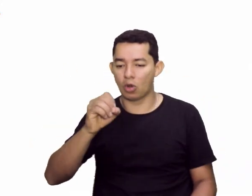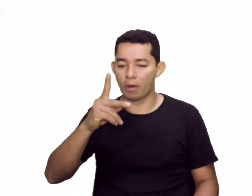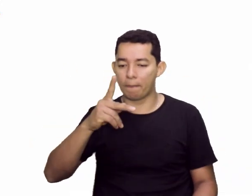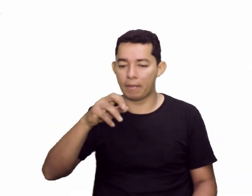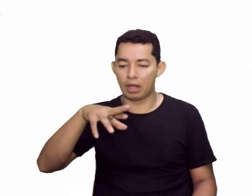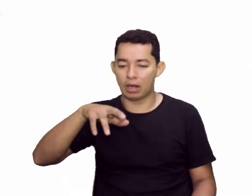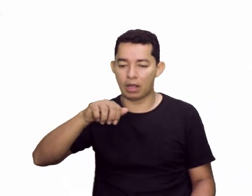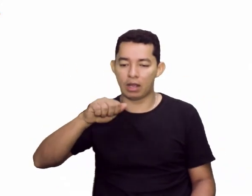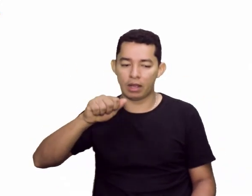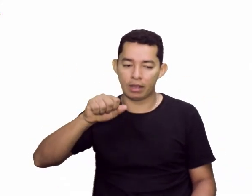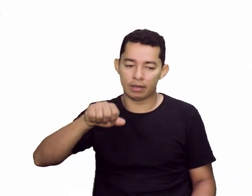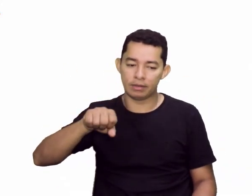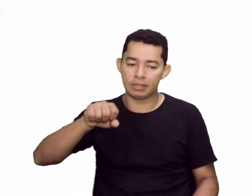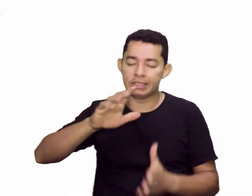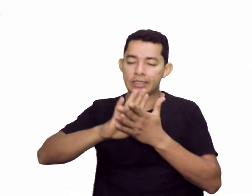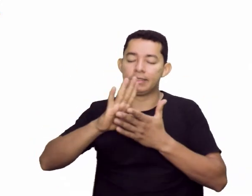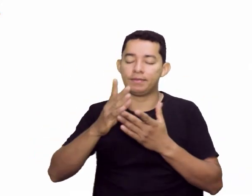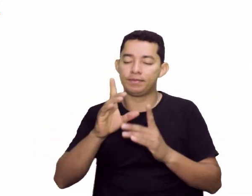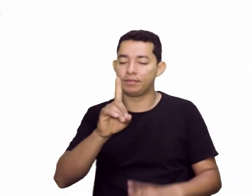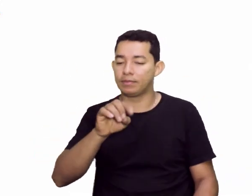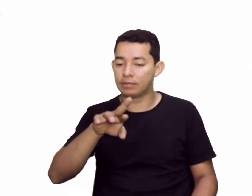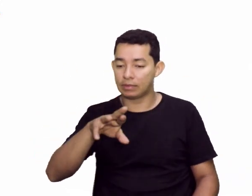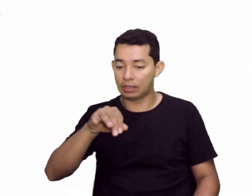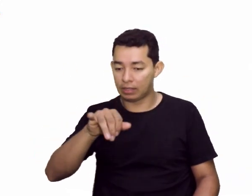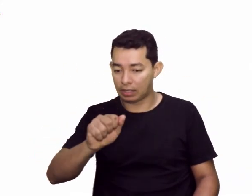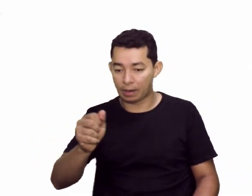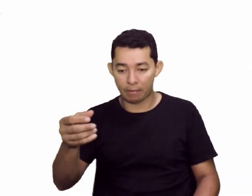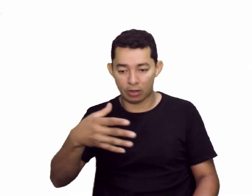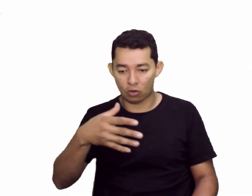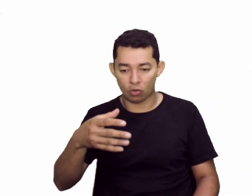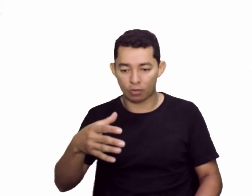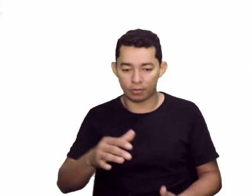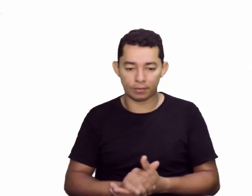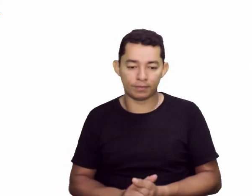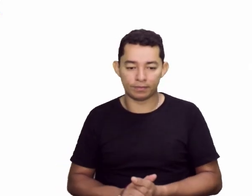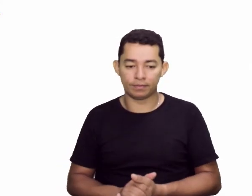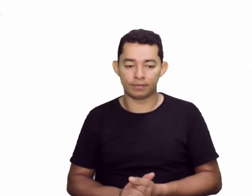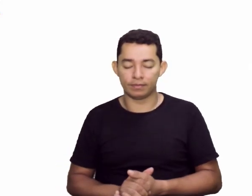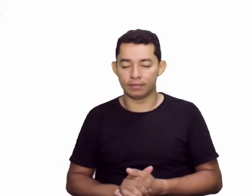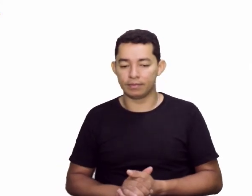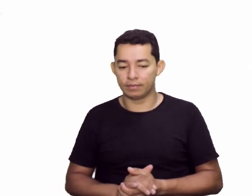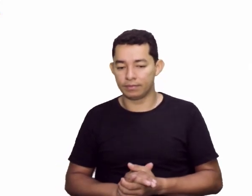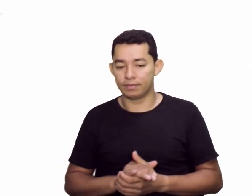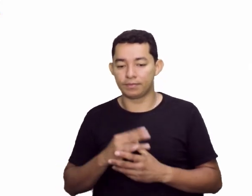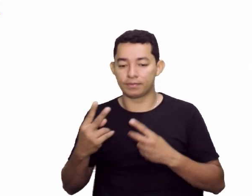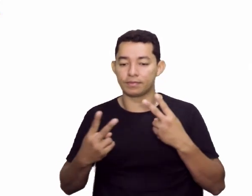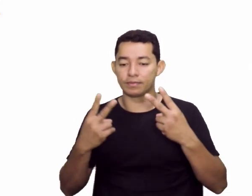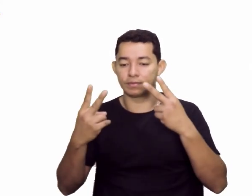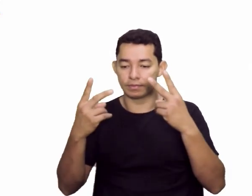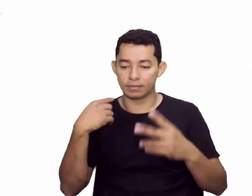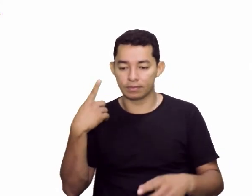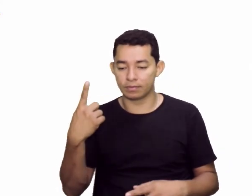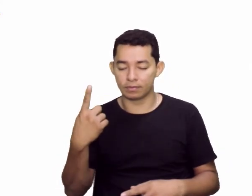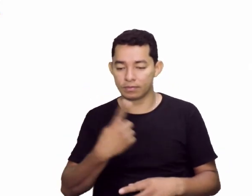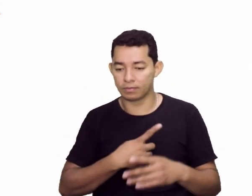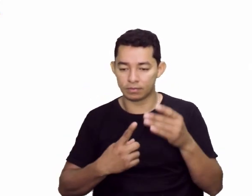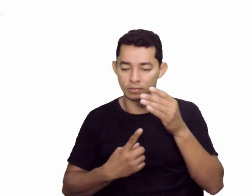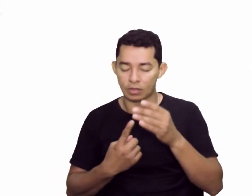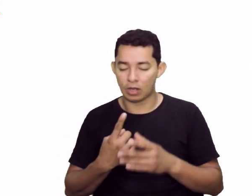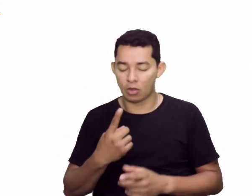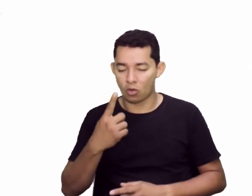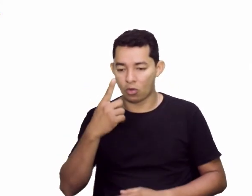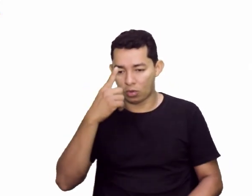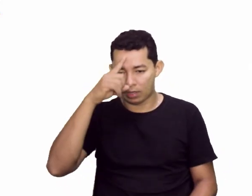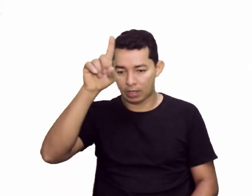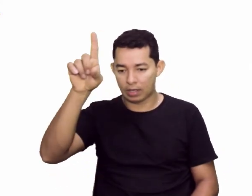dramaturgia contemporânea, espetáculos experimentais, a valorização dos criadores